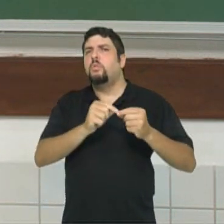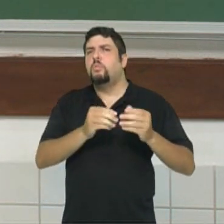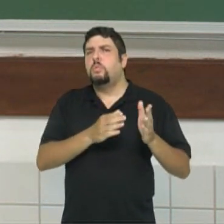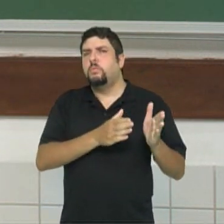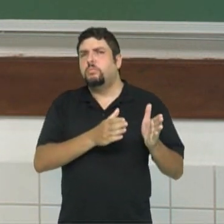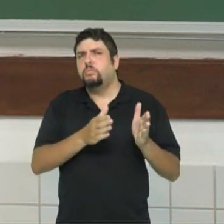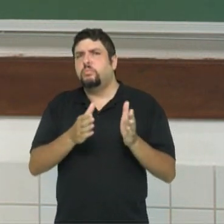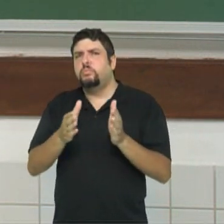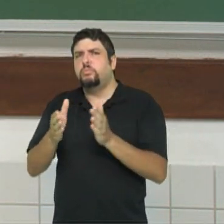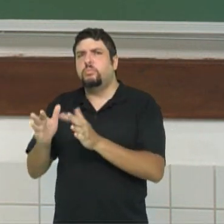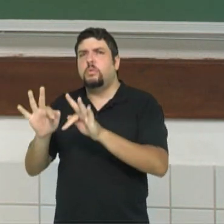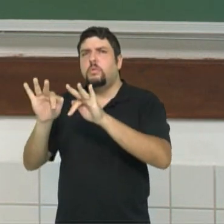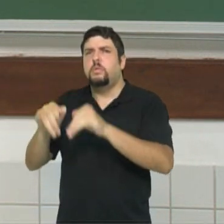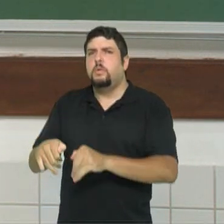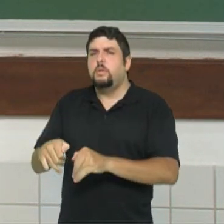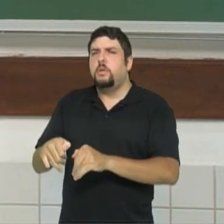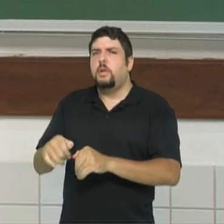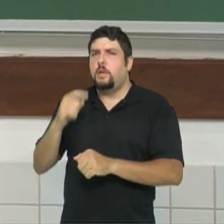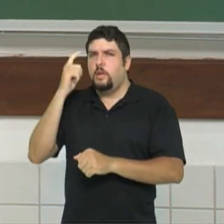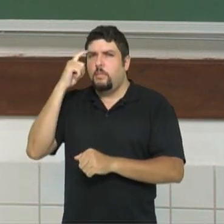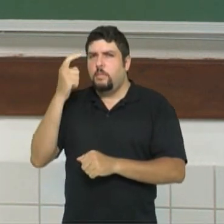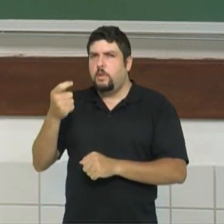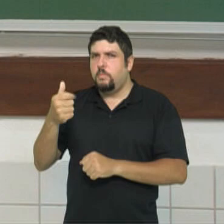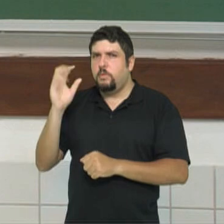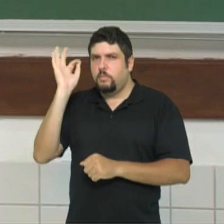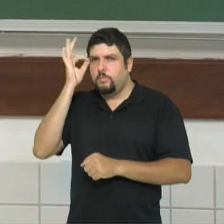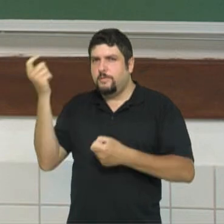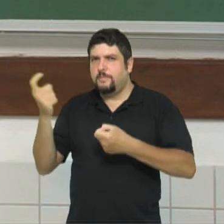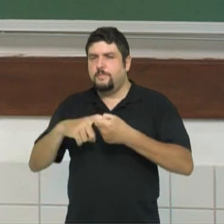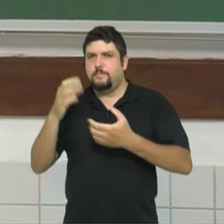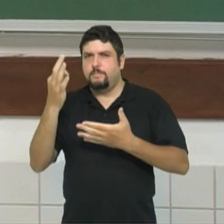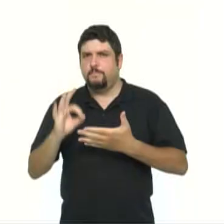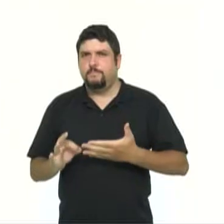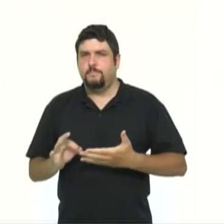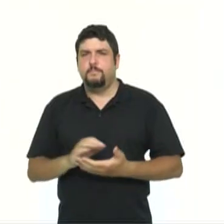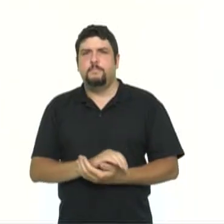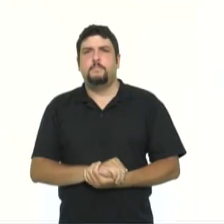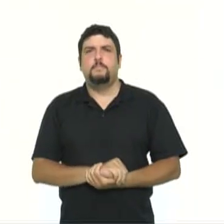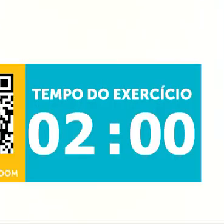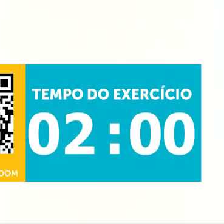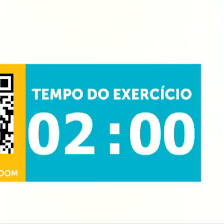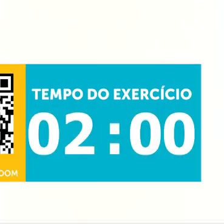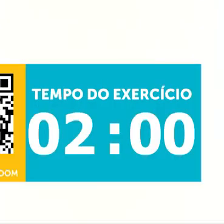está sendo encaminhado para o final? Pensa lá um pouquinho e logo voltamos com a resposta.